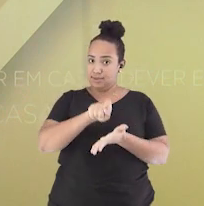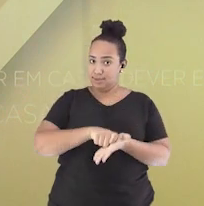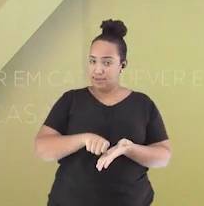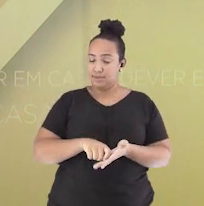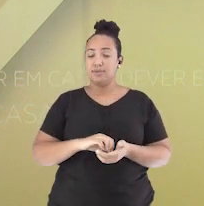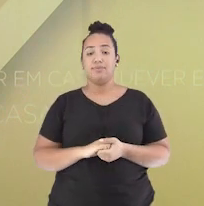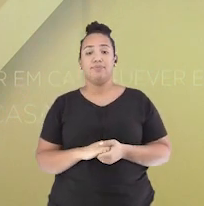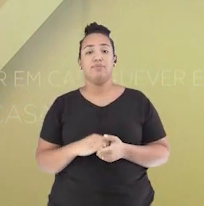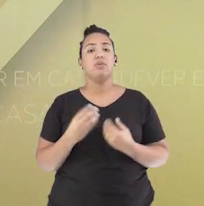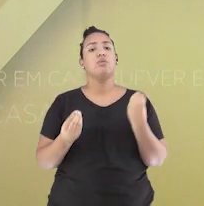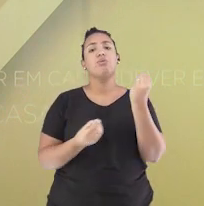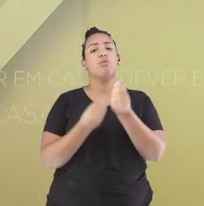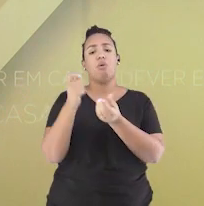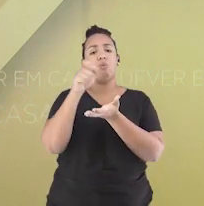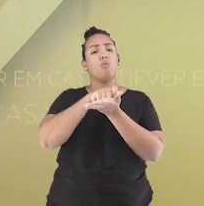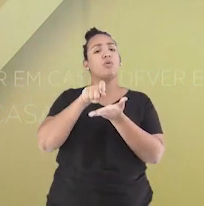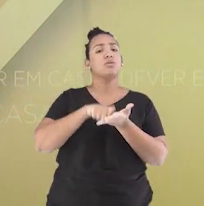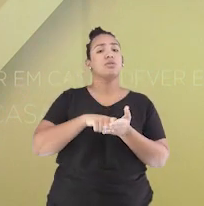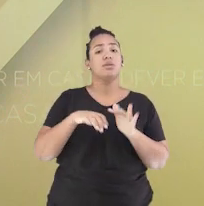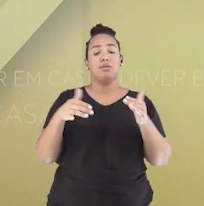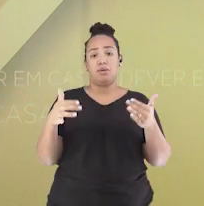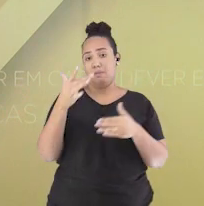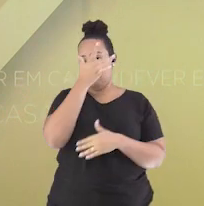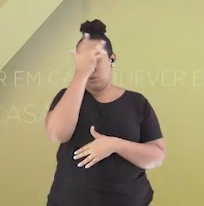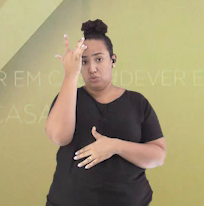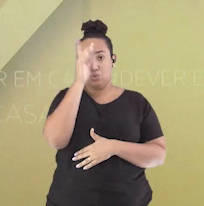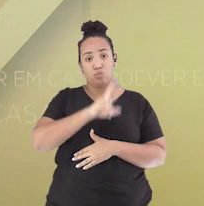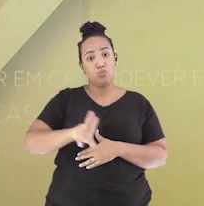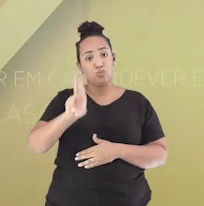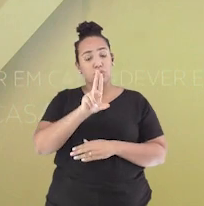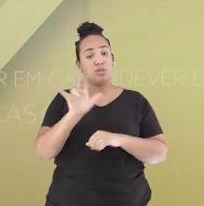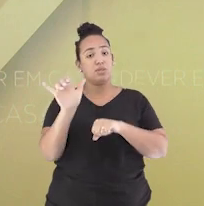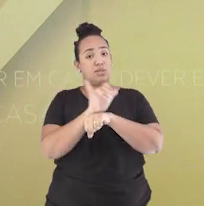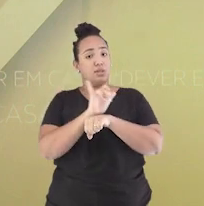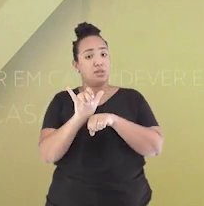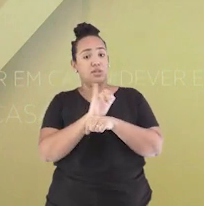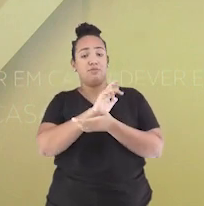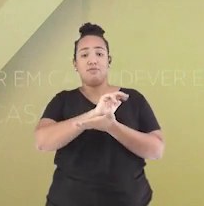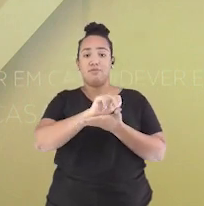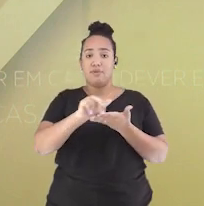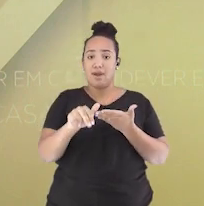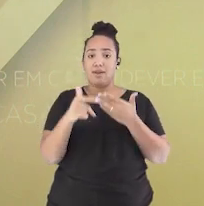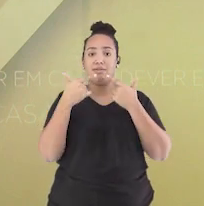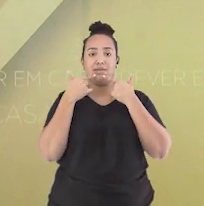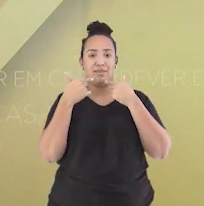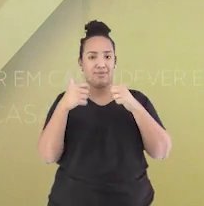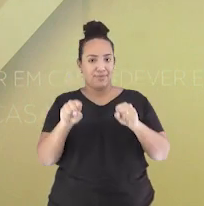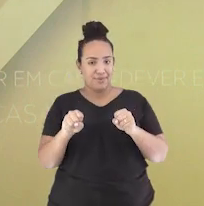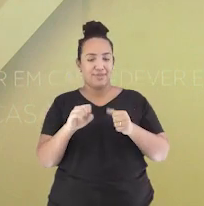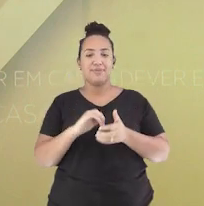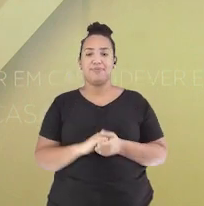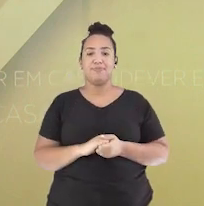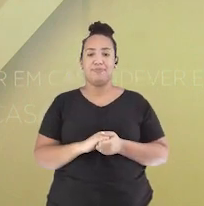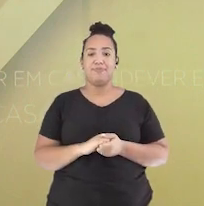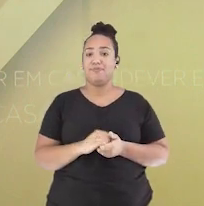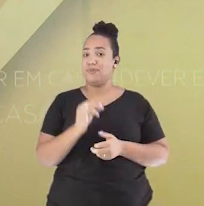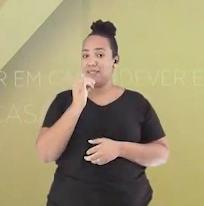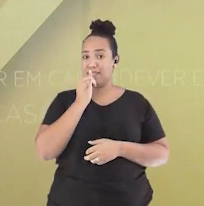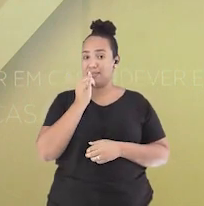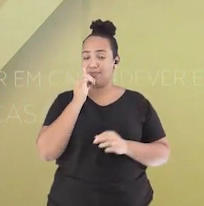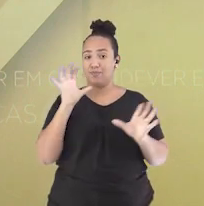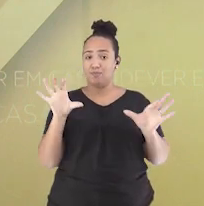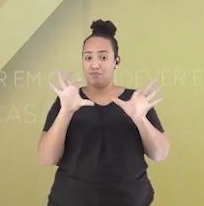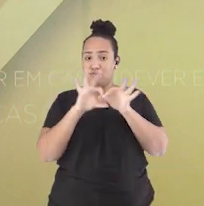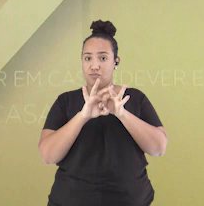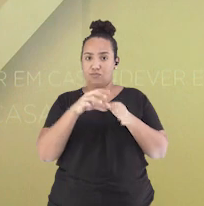realizar a escrita, os jornalistas utilizam diversos recursos e ferramentas linguísticas, dentre elas, os conectivos. Já